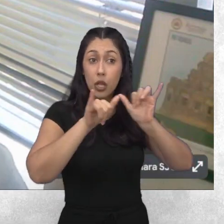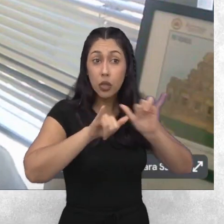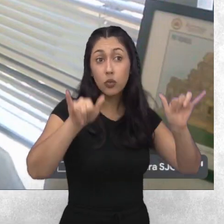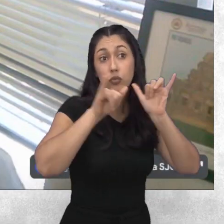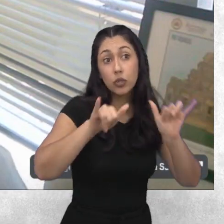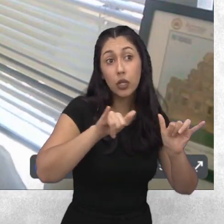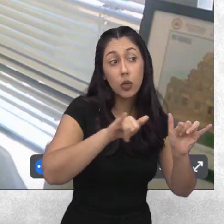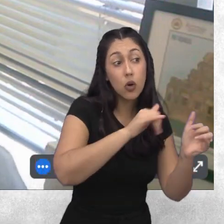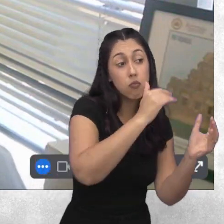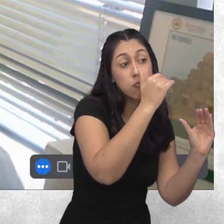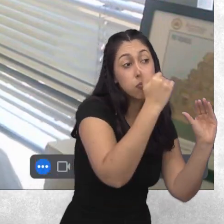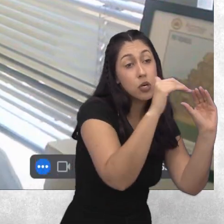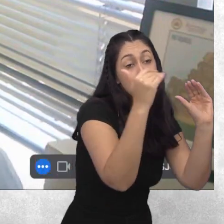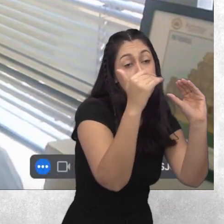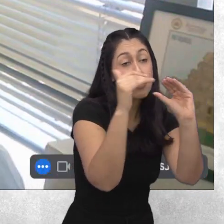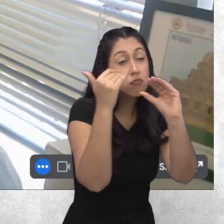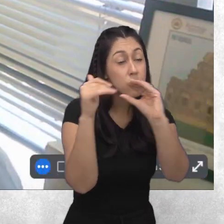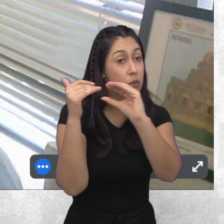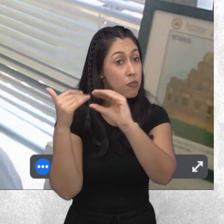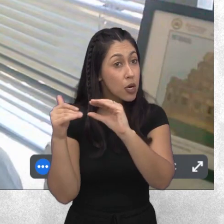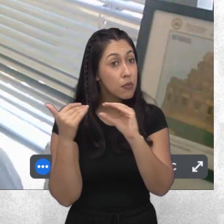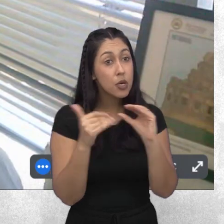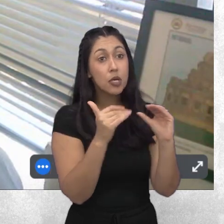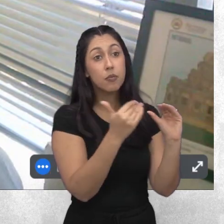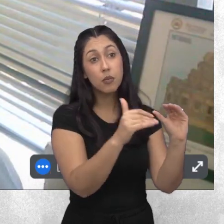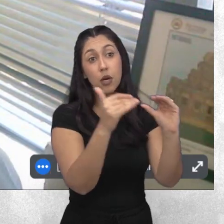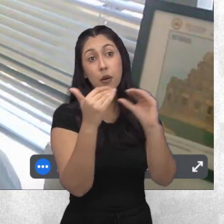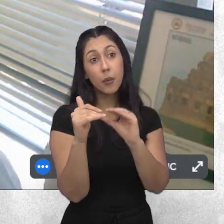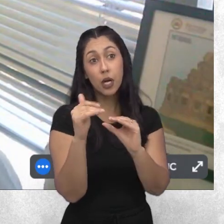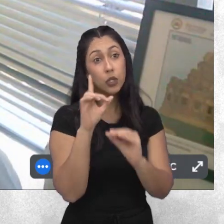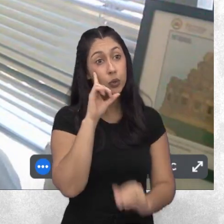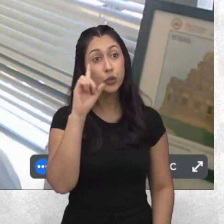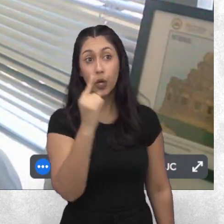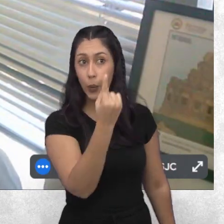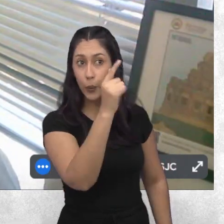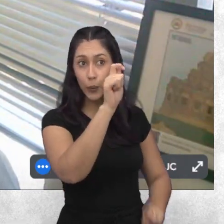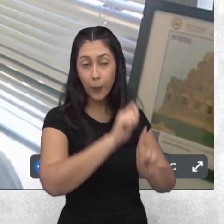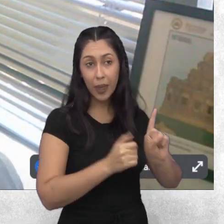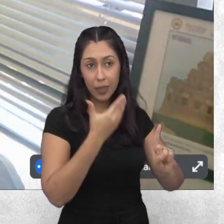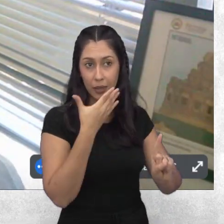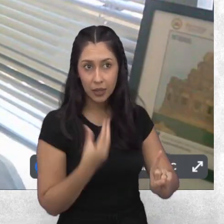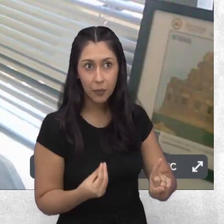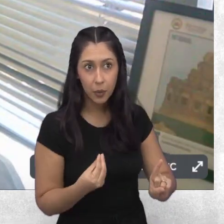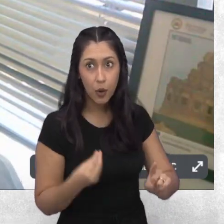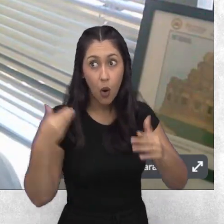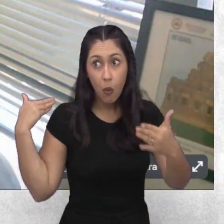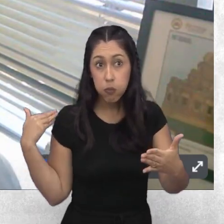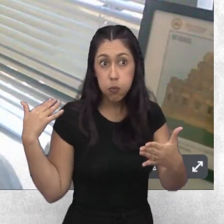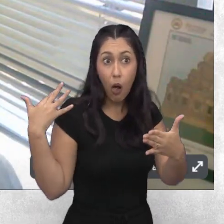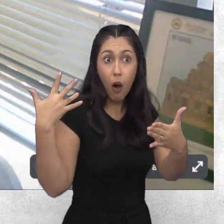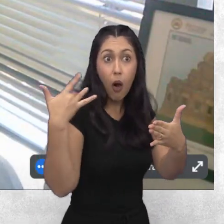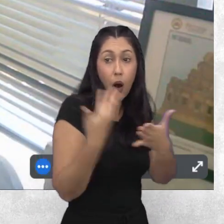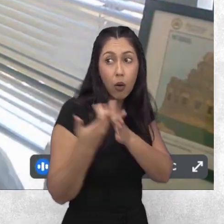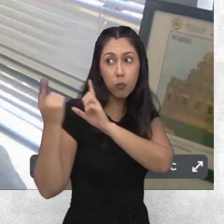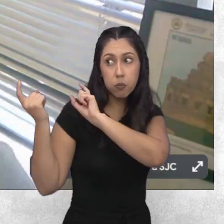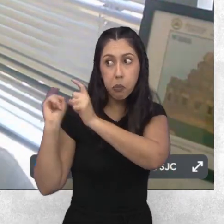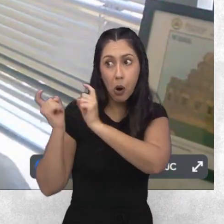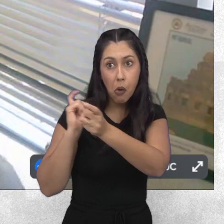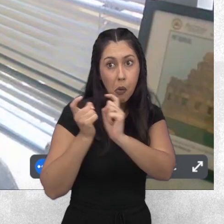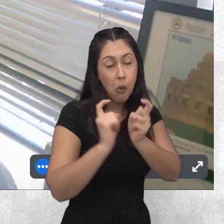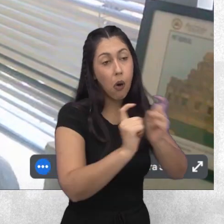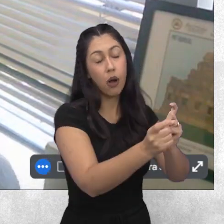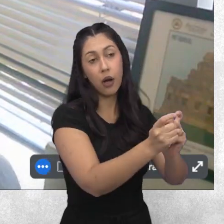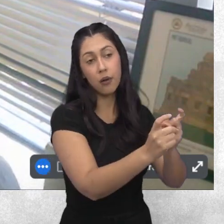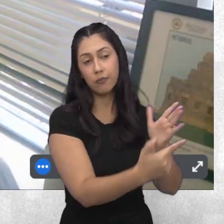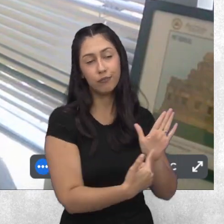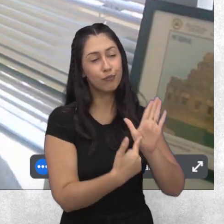e distribuídos, como papel, fisicamente, em 1º de dezembro. Desde então, começaram várias reuniões para